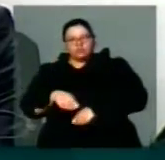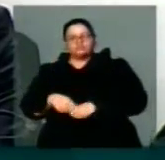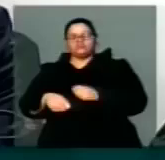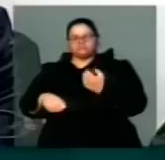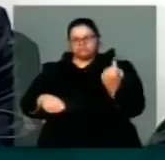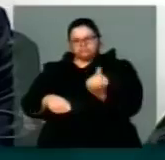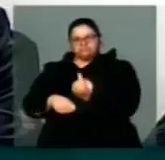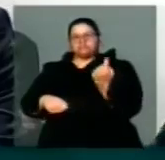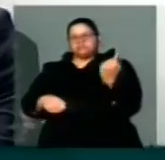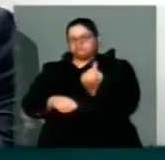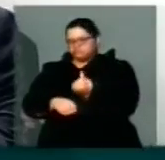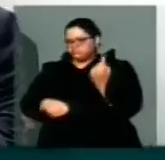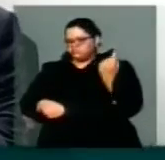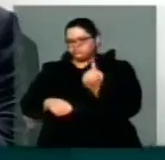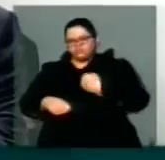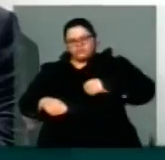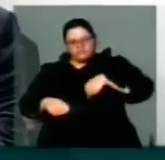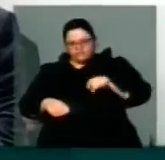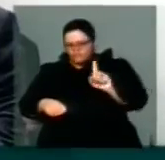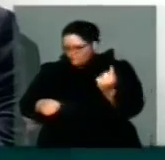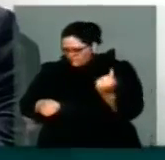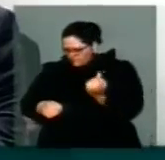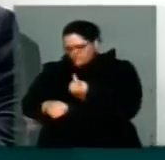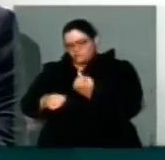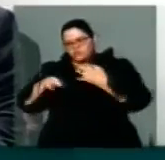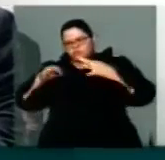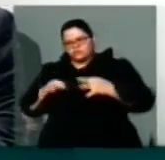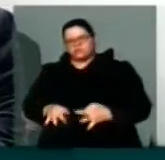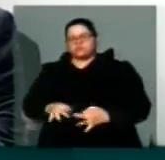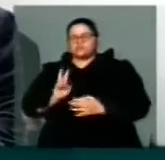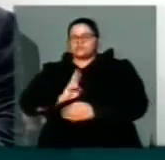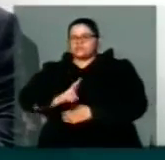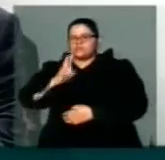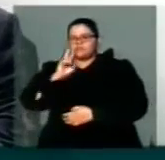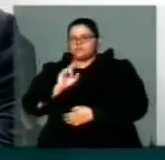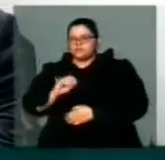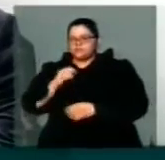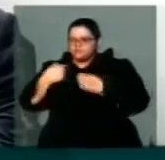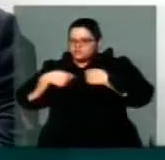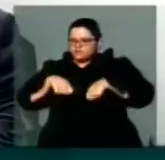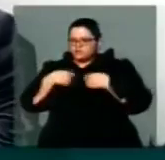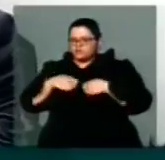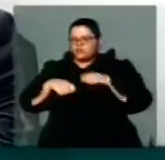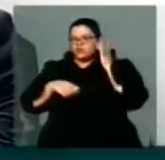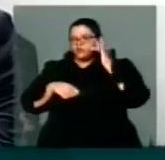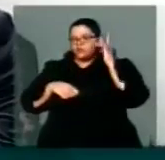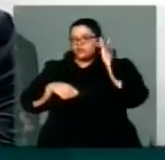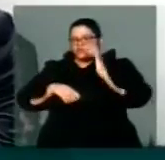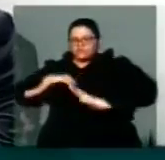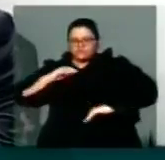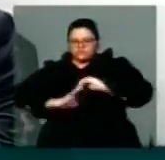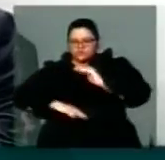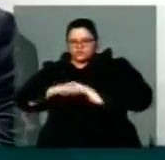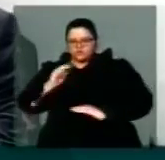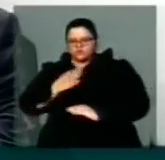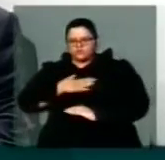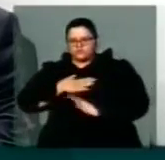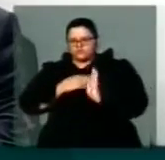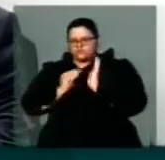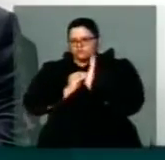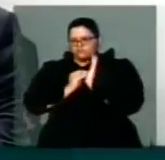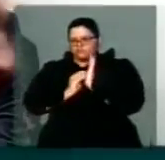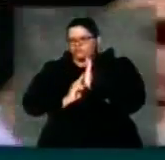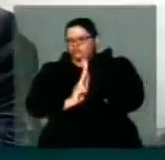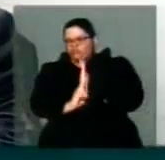necessário para esclarecer quantas vezes forem citações ou dúvidas que se tenham acerca da